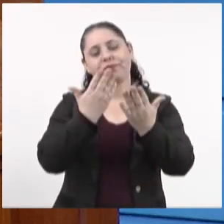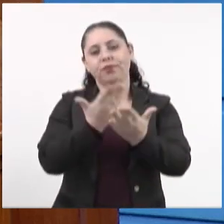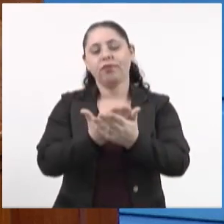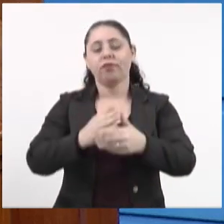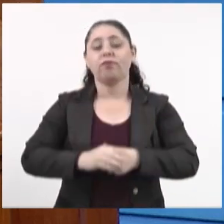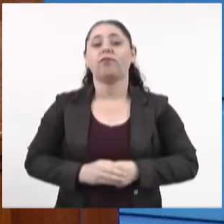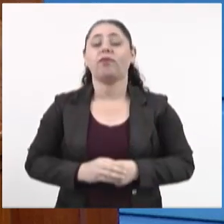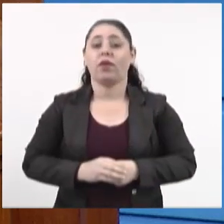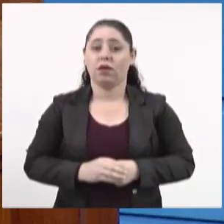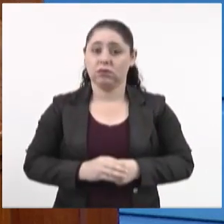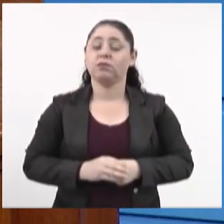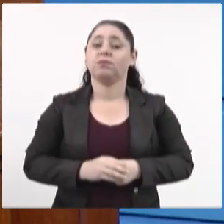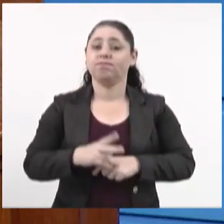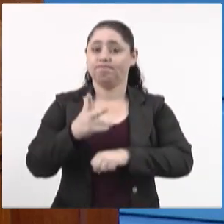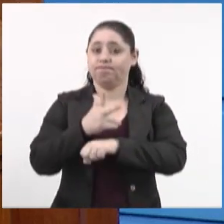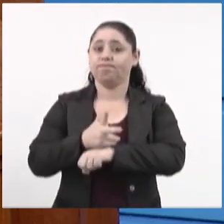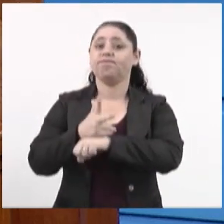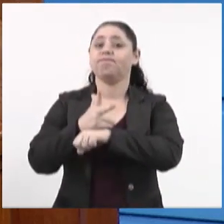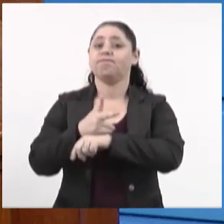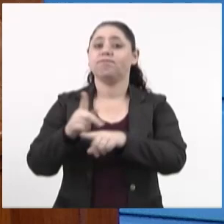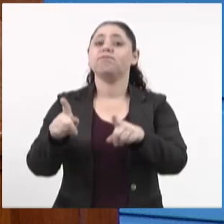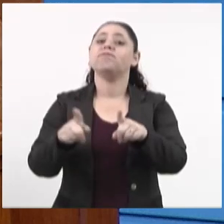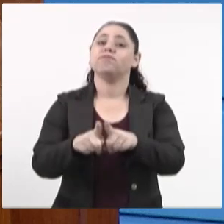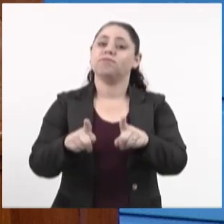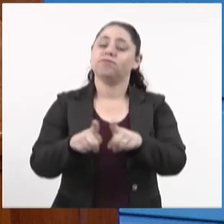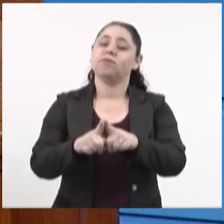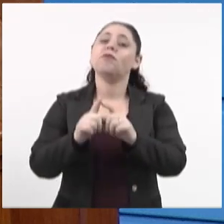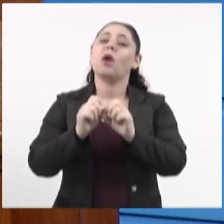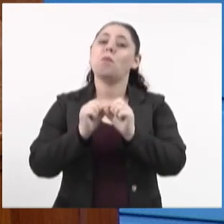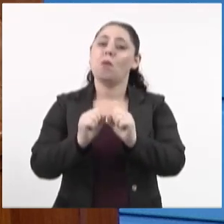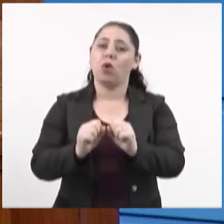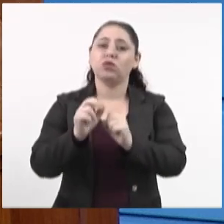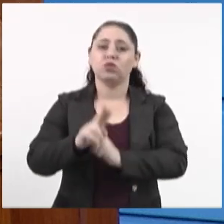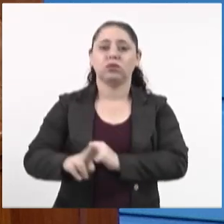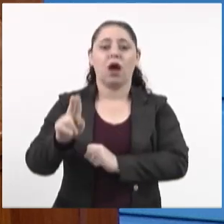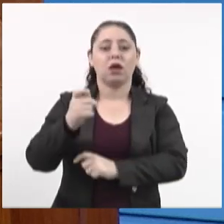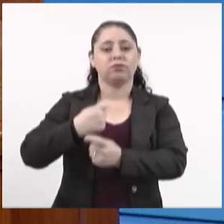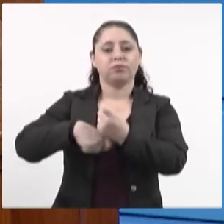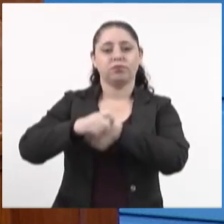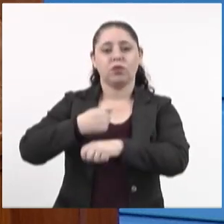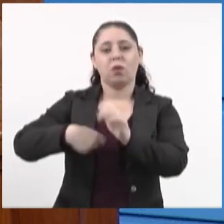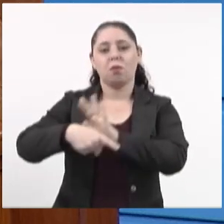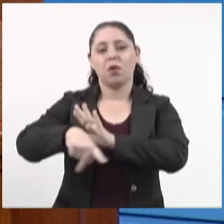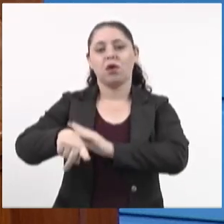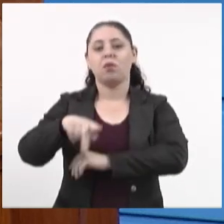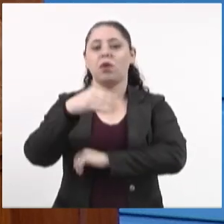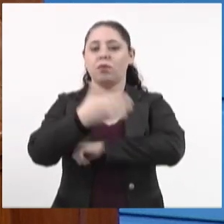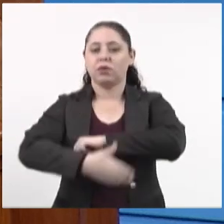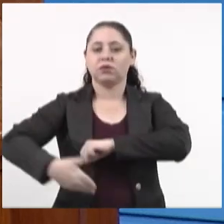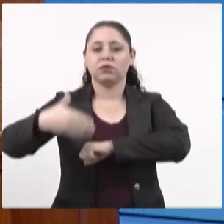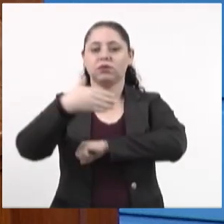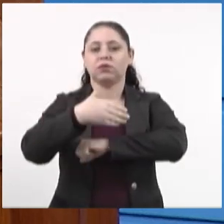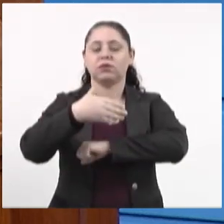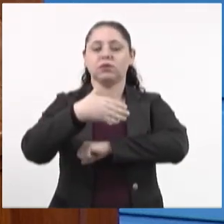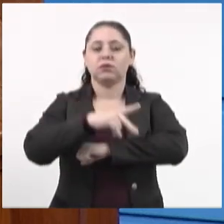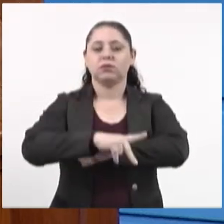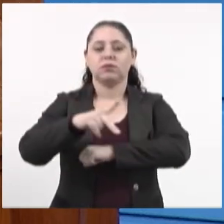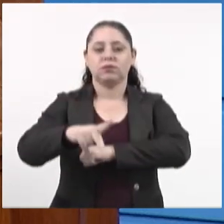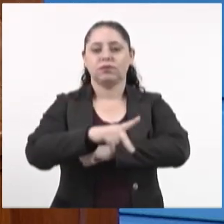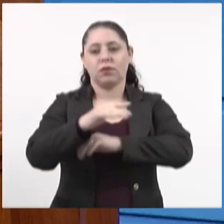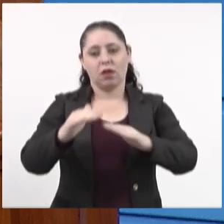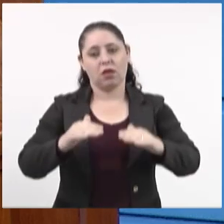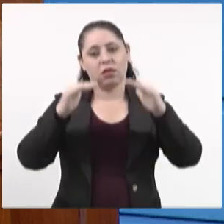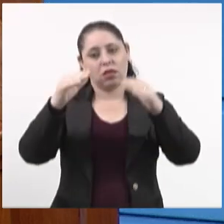aula. Então, essas gravações também podem servir administrativamente para proteger a